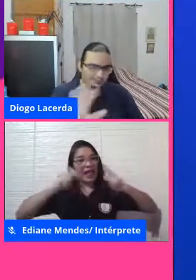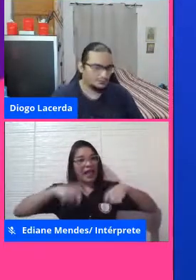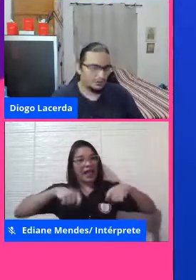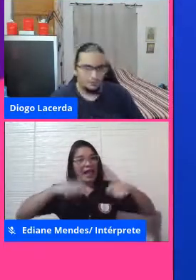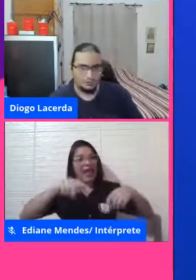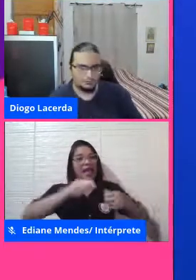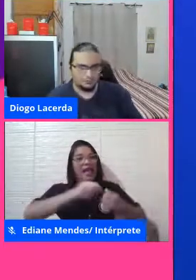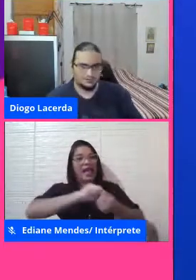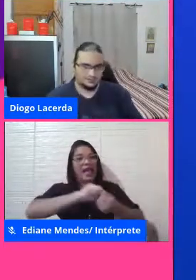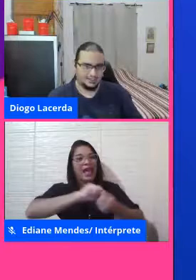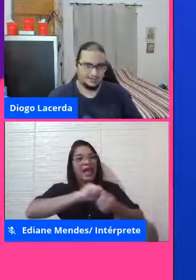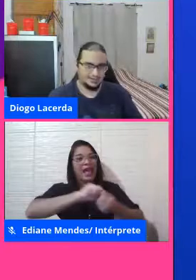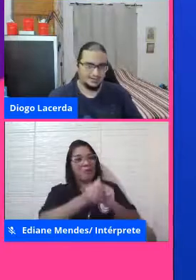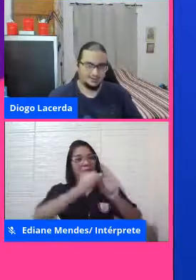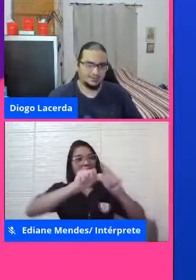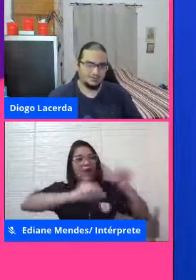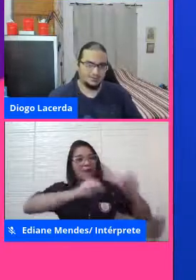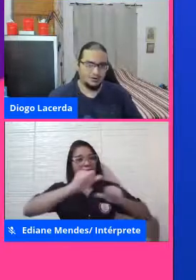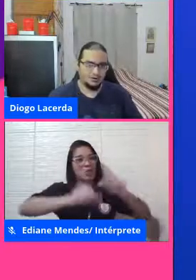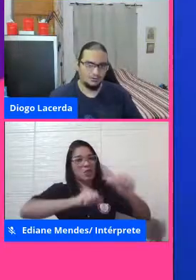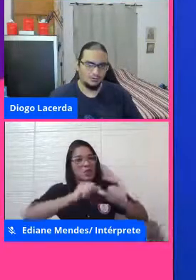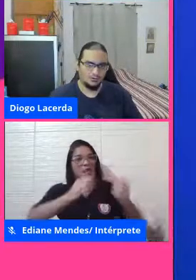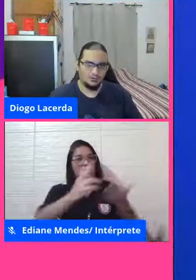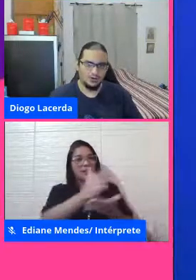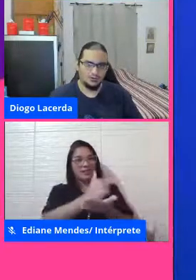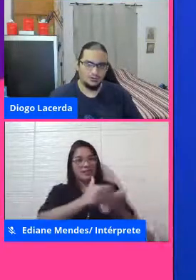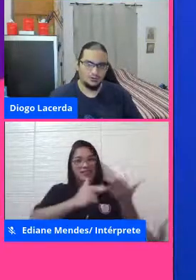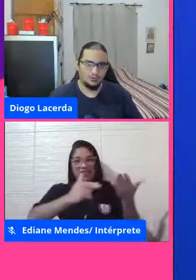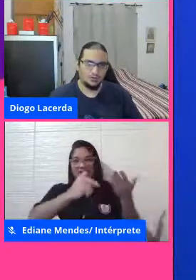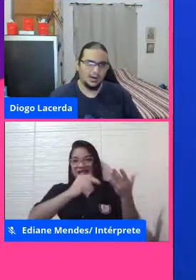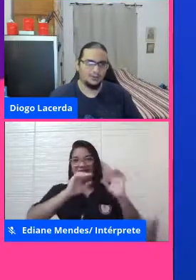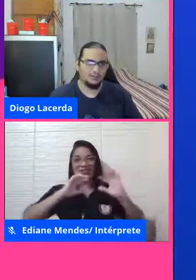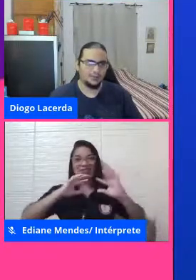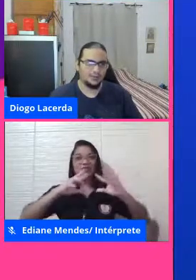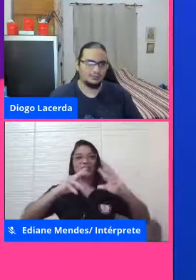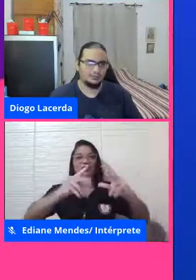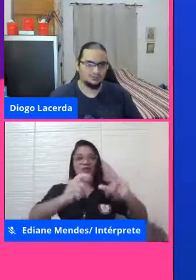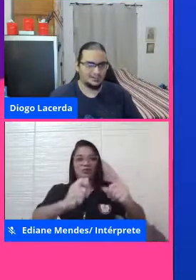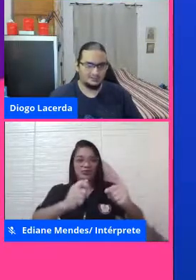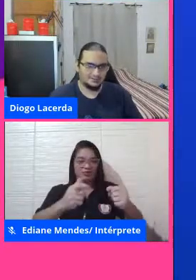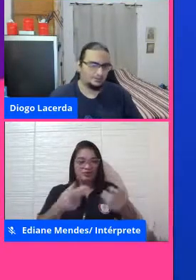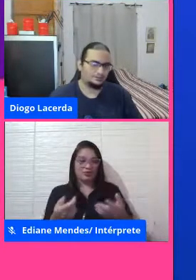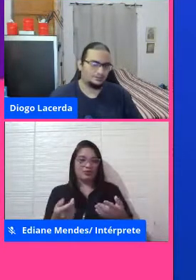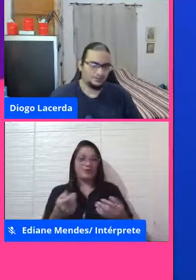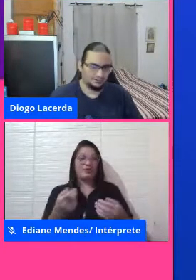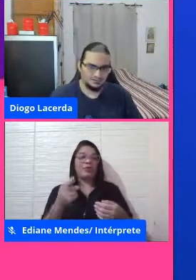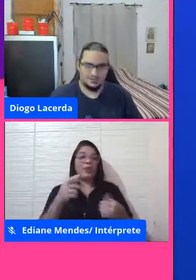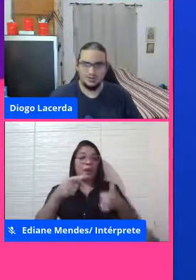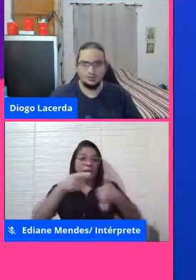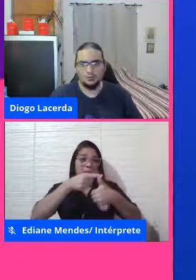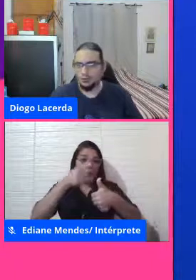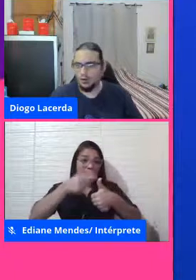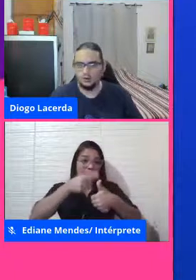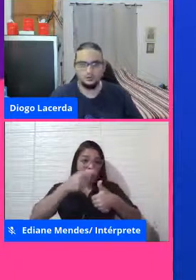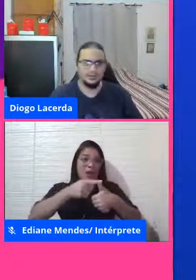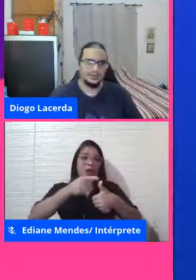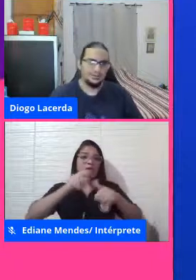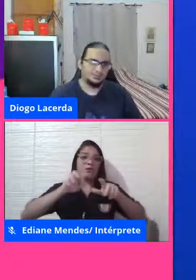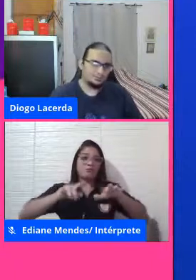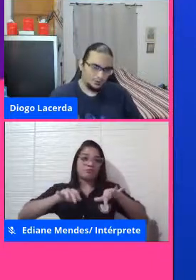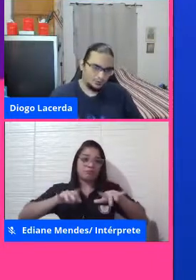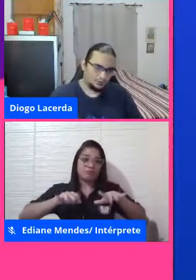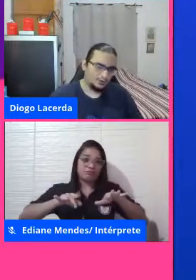é exatamente igual ao outro, é exatamente igual ao primeiro instalação, você bota avançar,